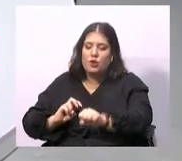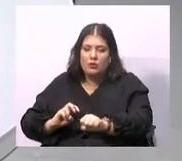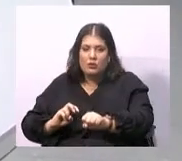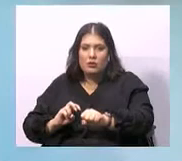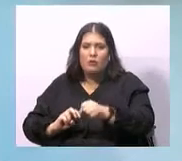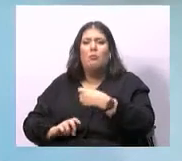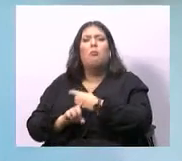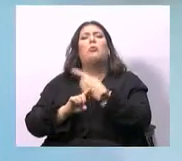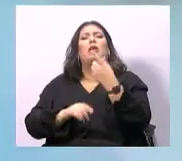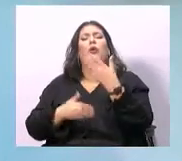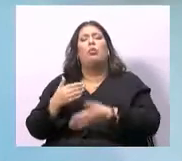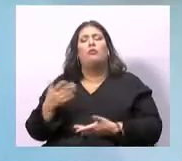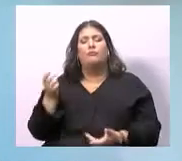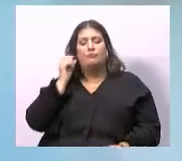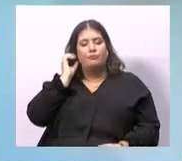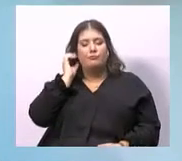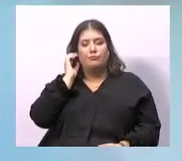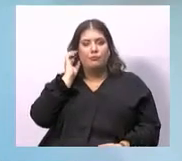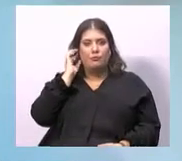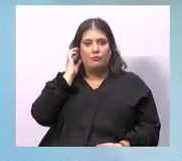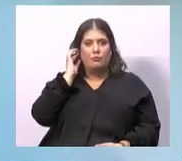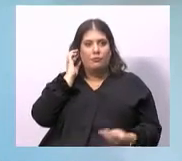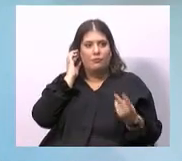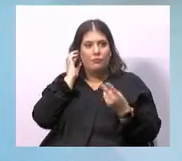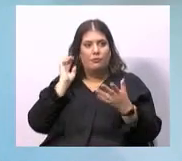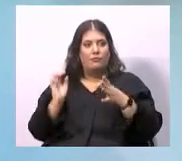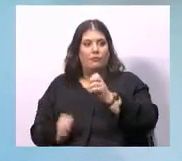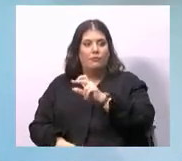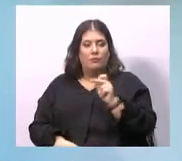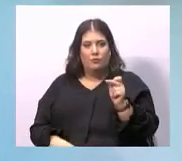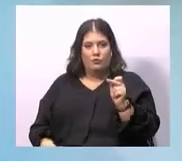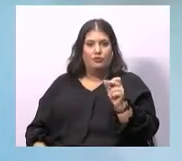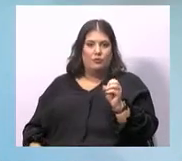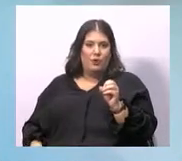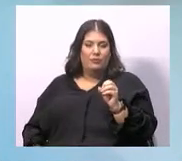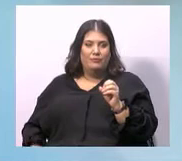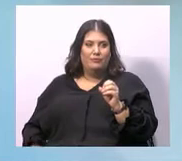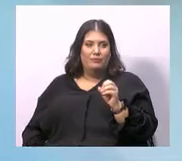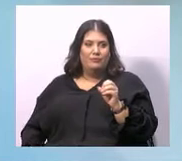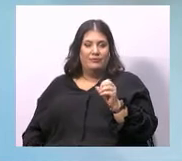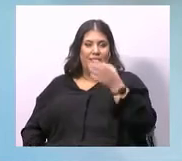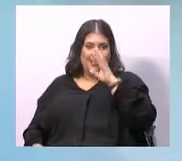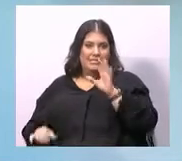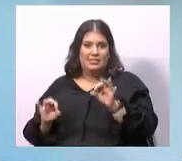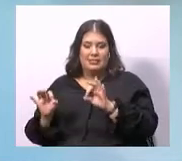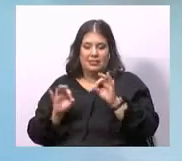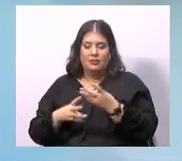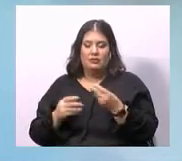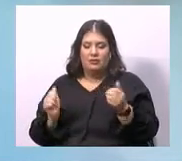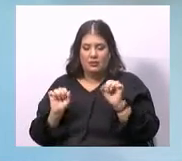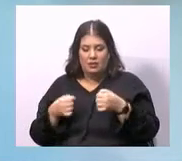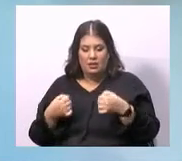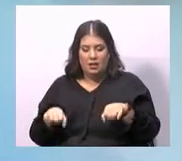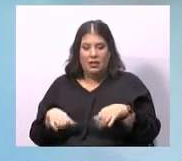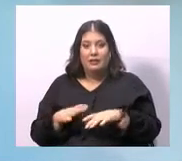sintoma. Estes senhores Joões, não é, que questionaram a questão do pé de atleta, se tem cura, se não tem cura, o que é que deve haver.